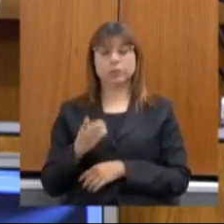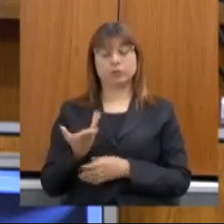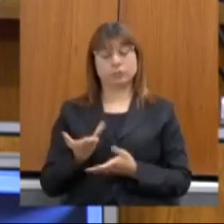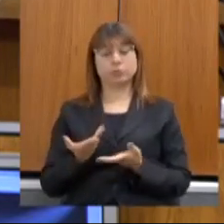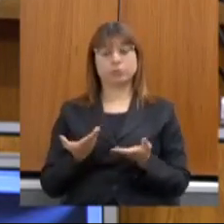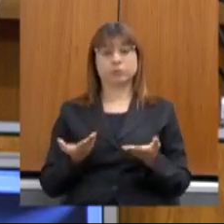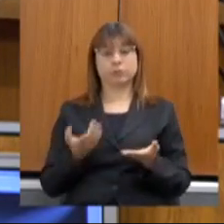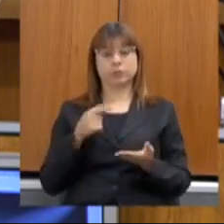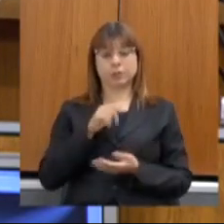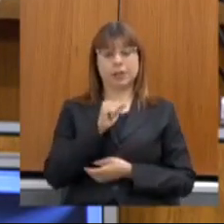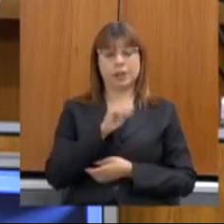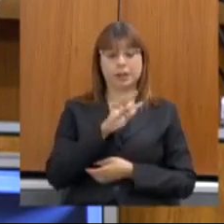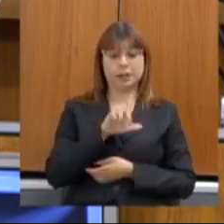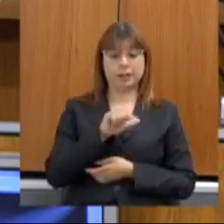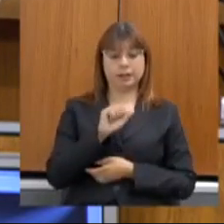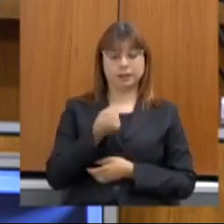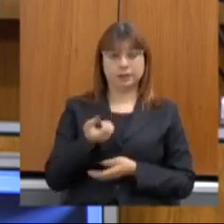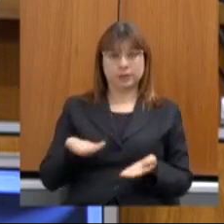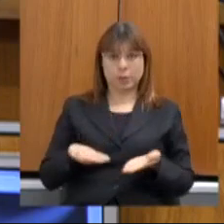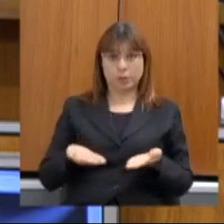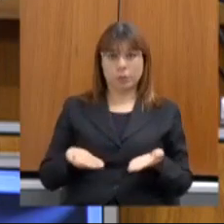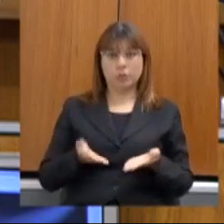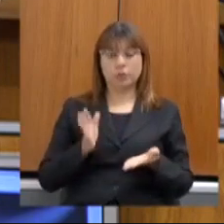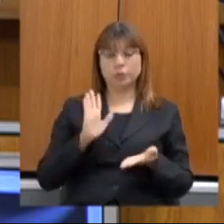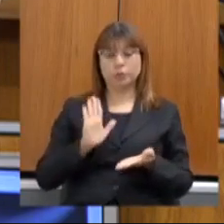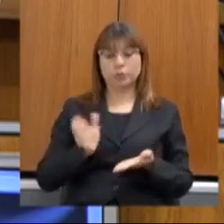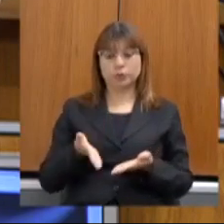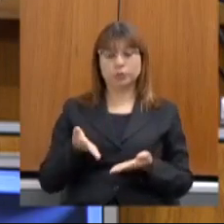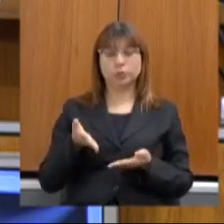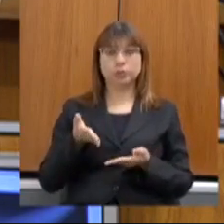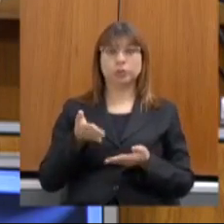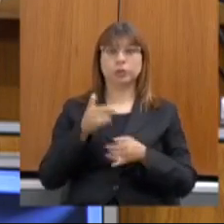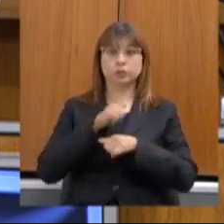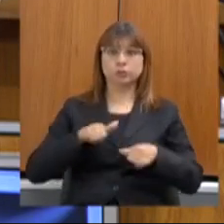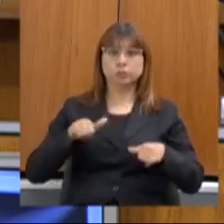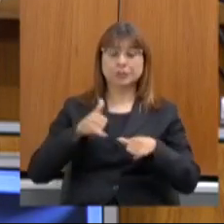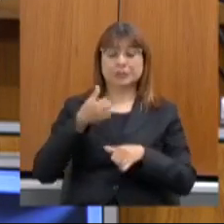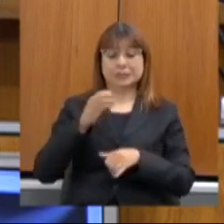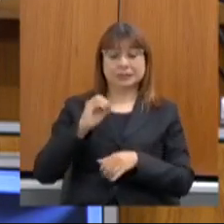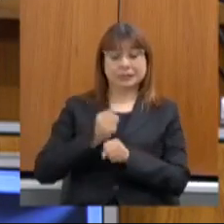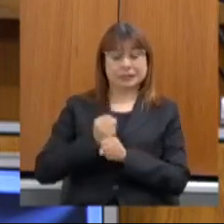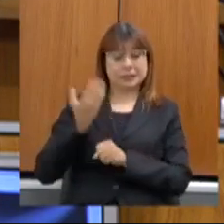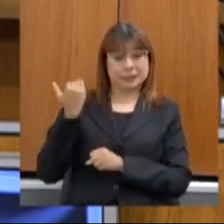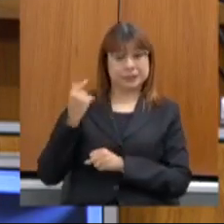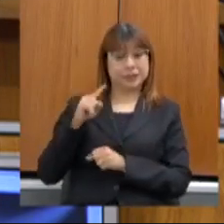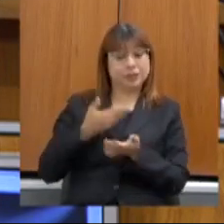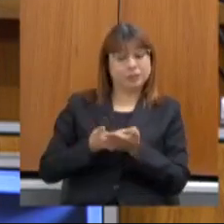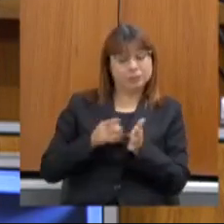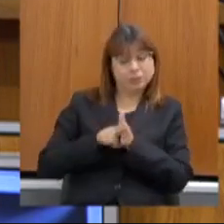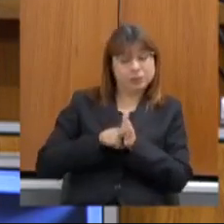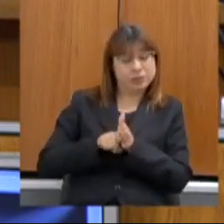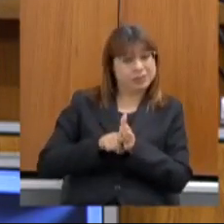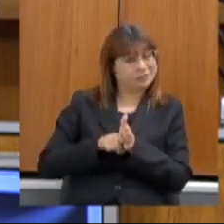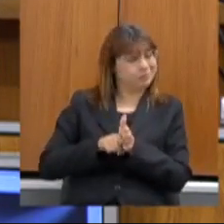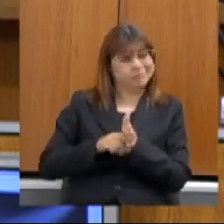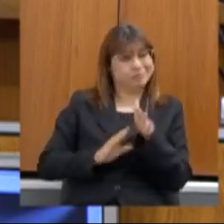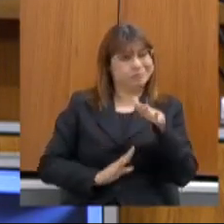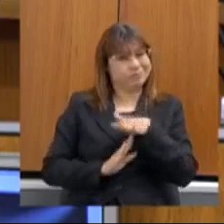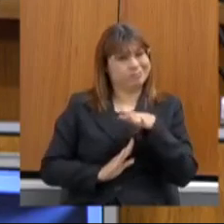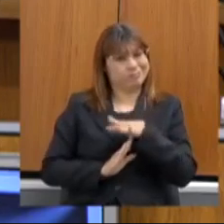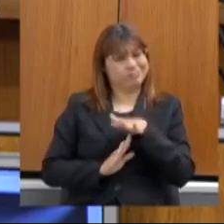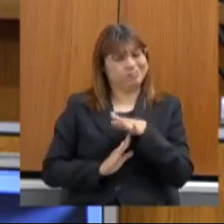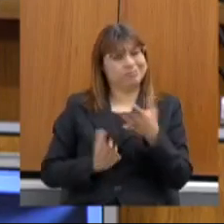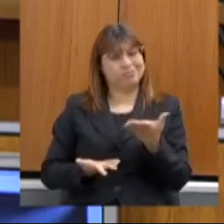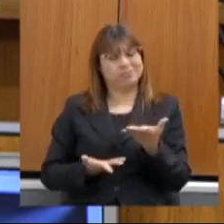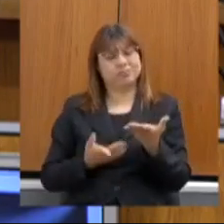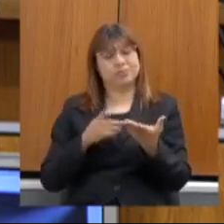atual Atlas foi publicado há dez anos e os estudos que embasaram foram limitados aos Ventos até